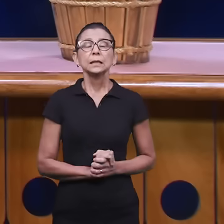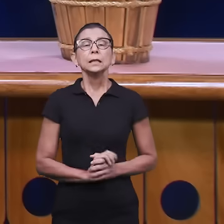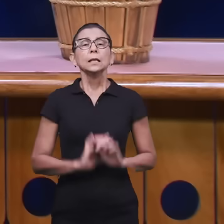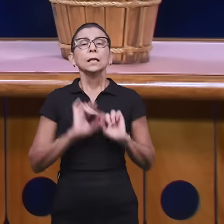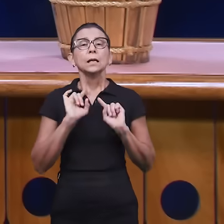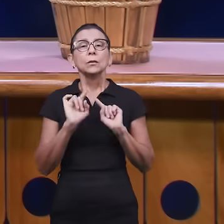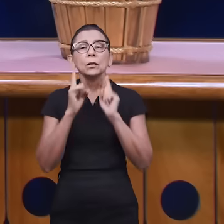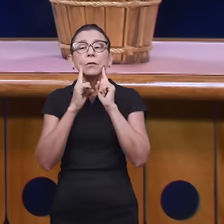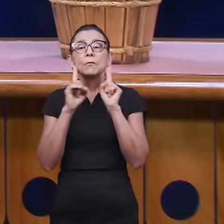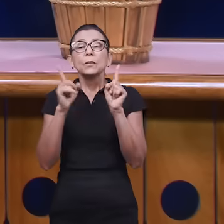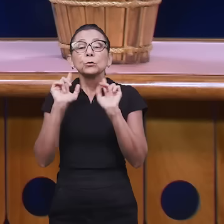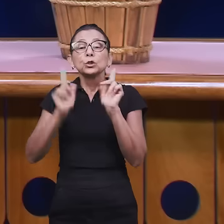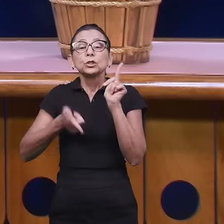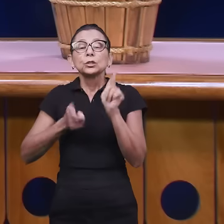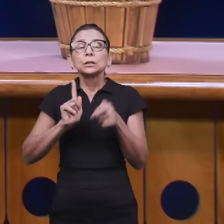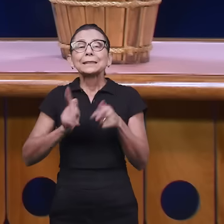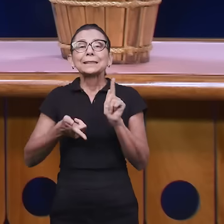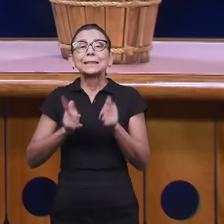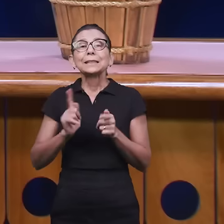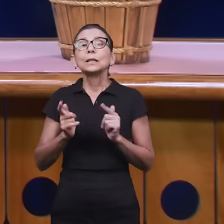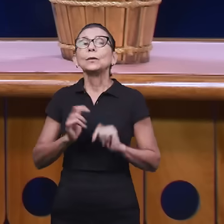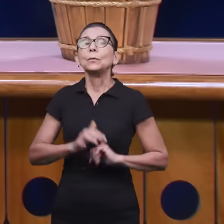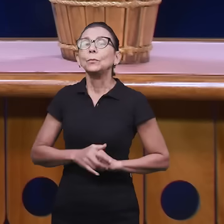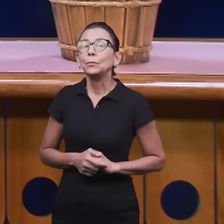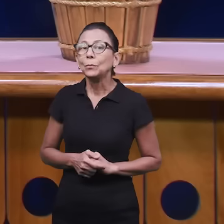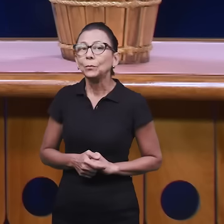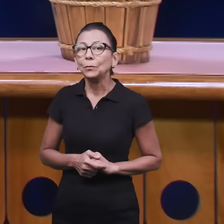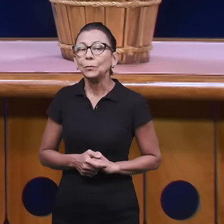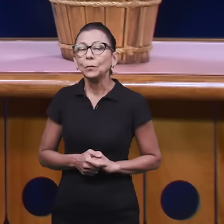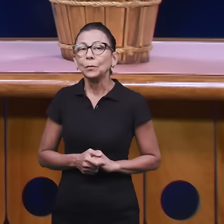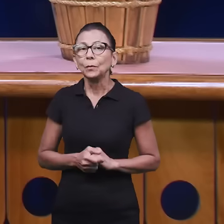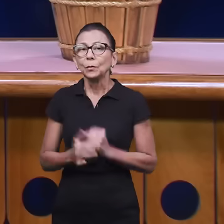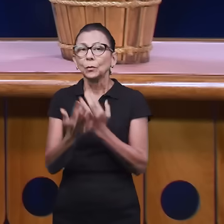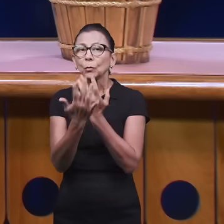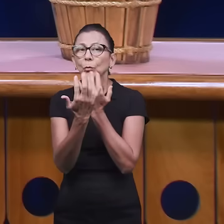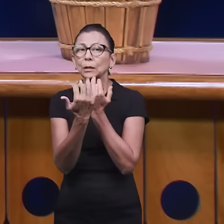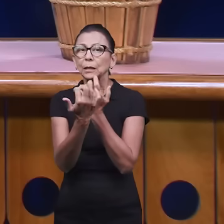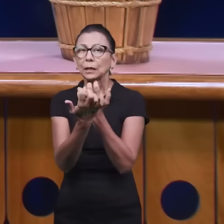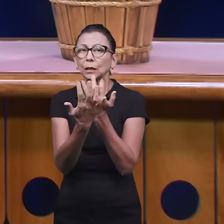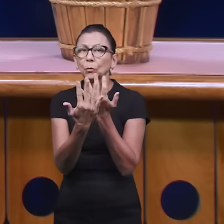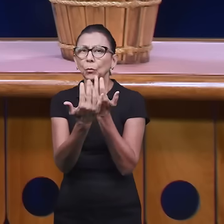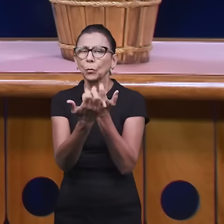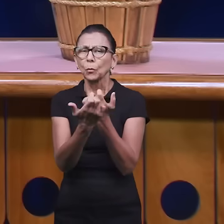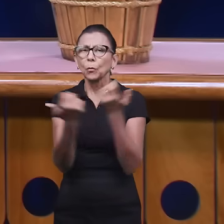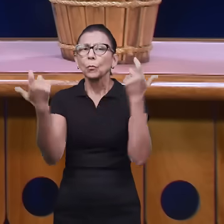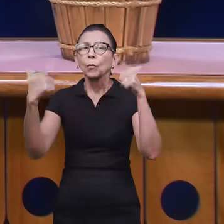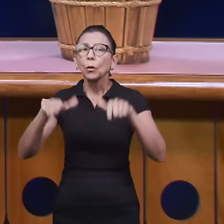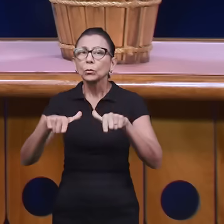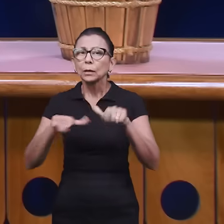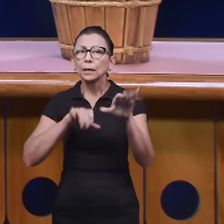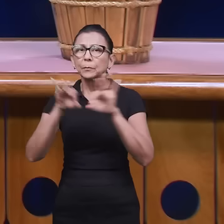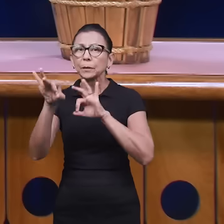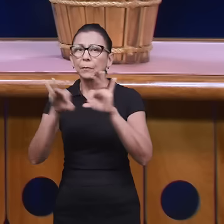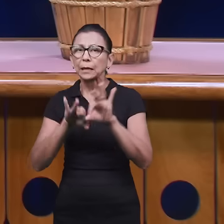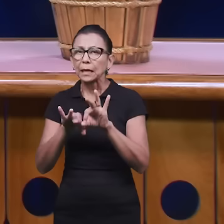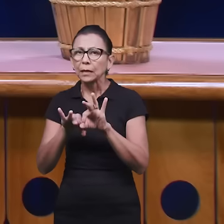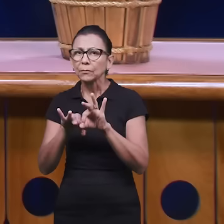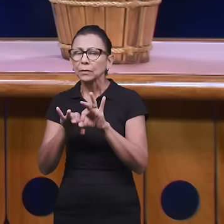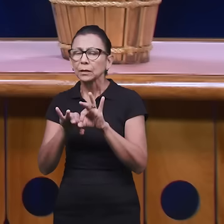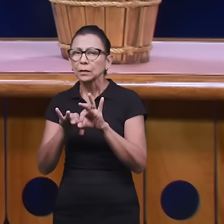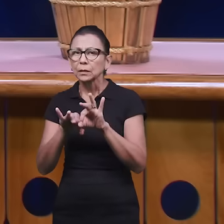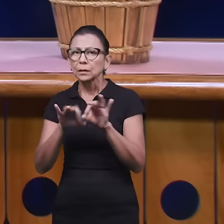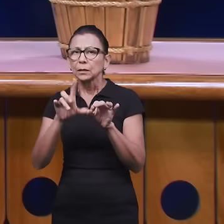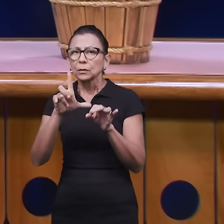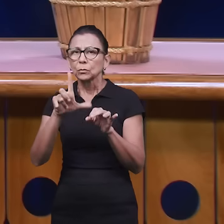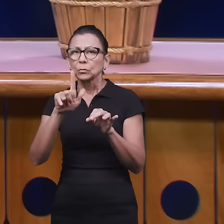de Gideão? O que nós podemos dizer? O trigo de Gideão era malhado no lagar. Ora, lagar é lugar de se pisar uva.